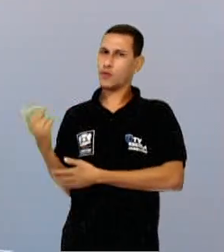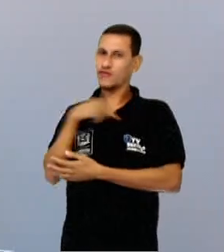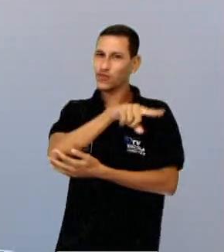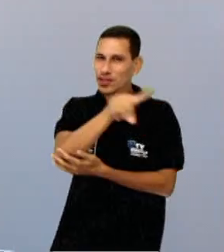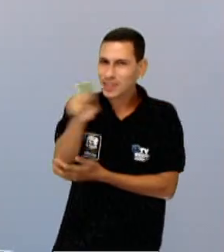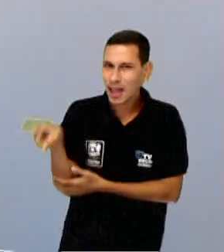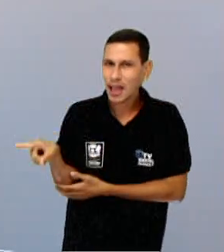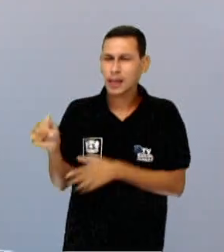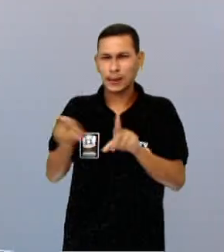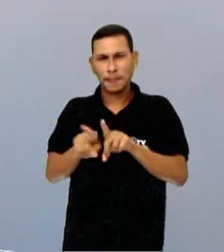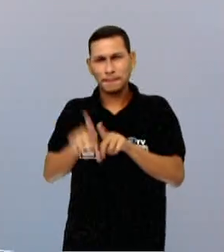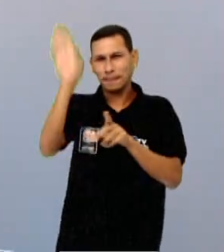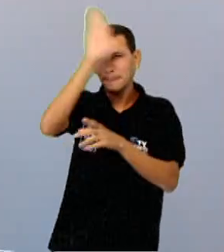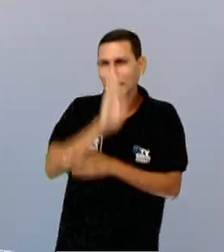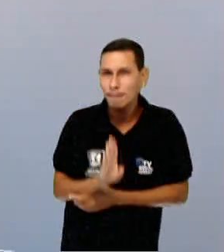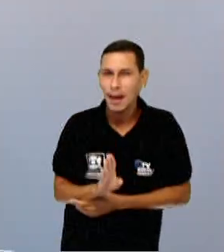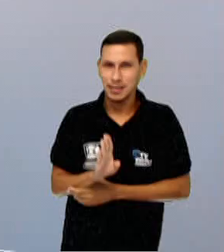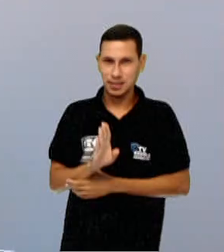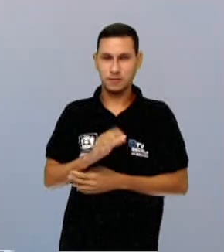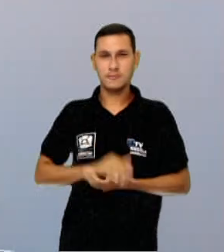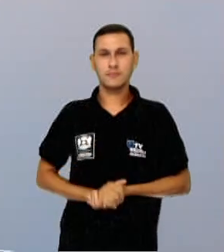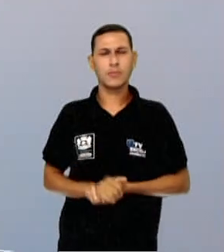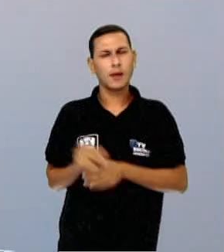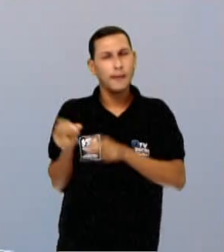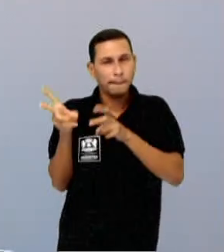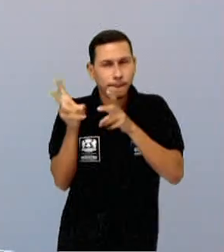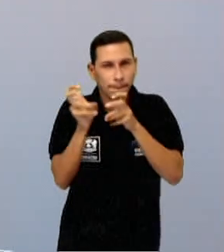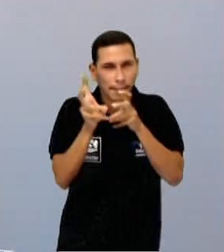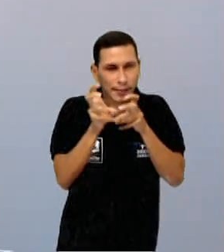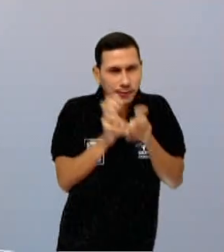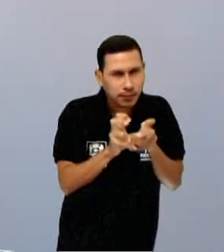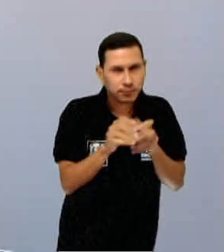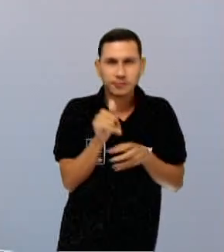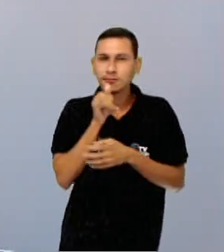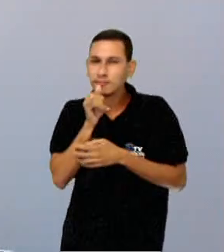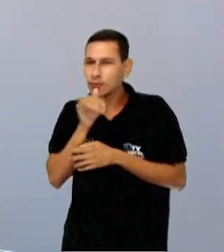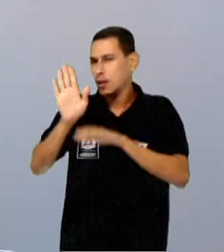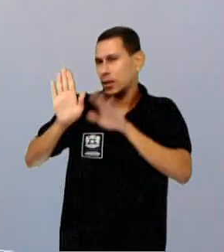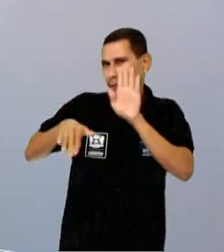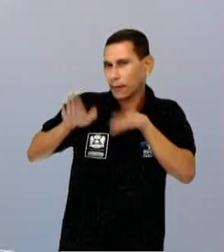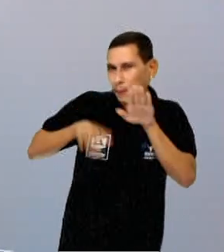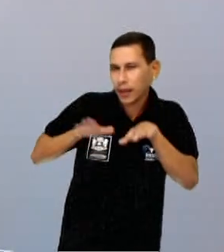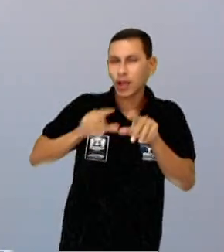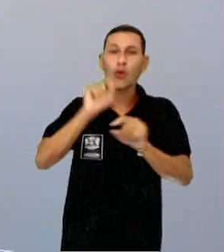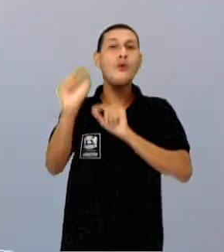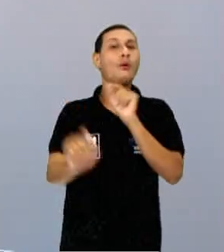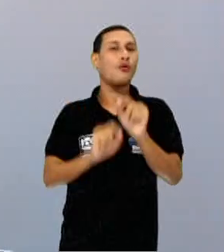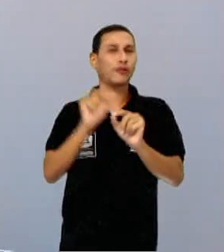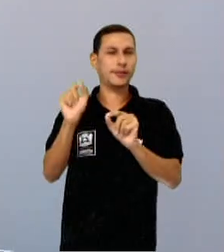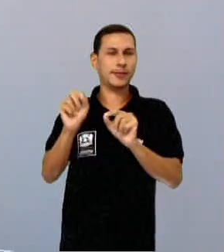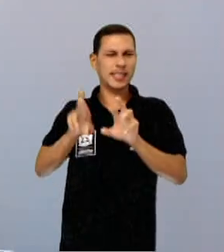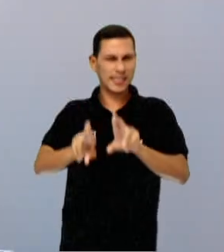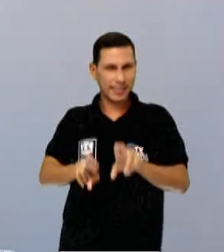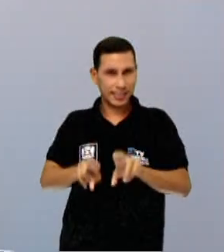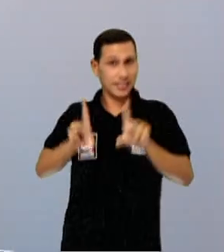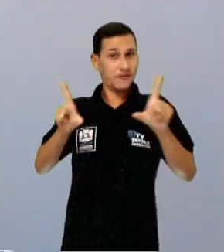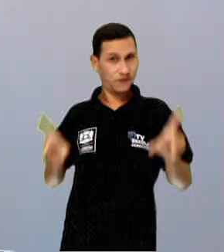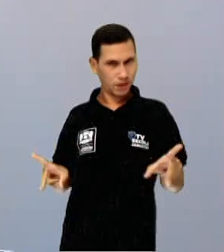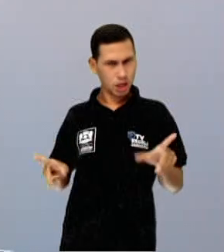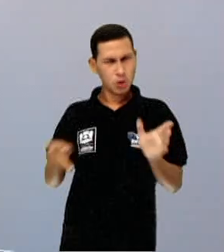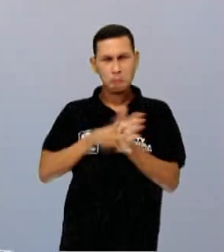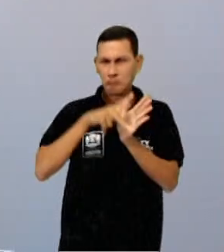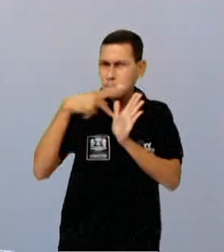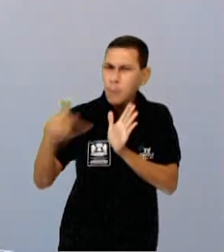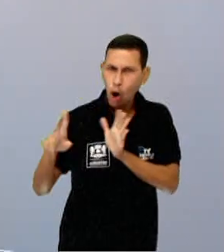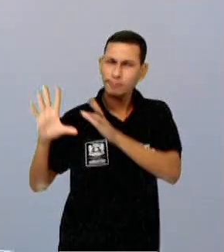vocês são do Brasil percebam que nesse caso o que vai depender de diferenciar é o